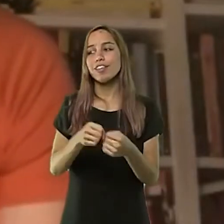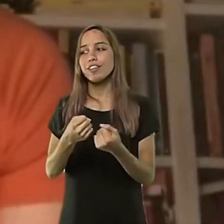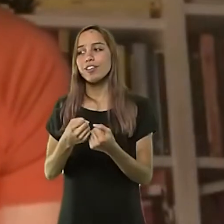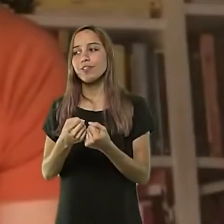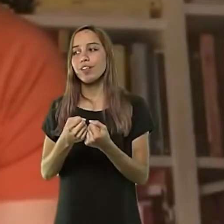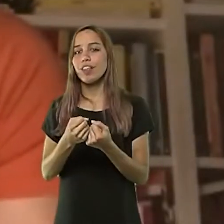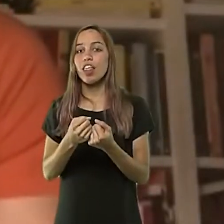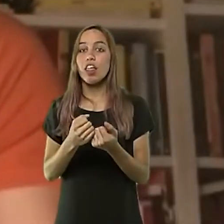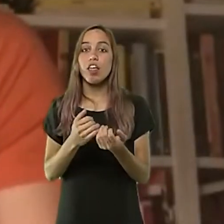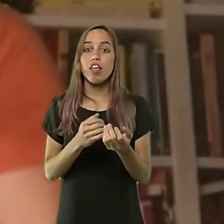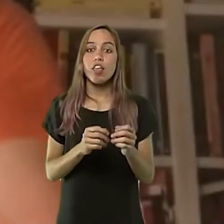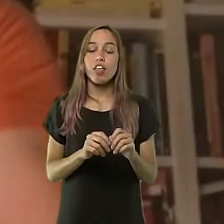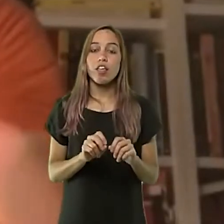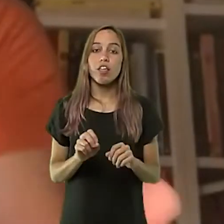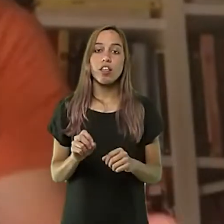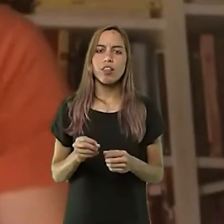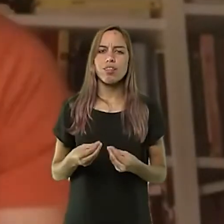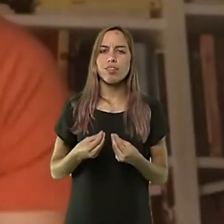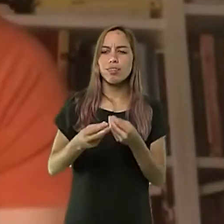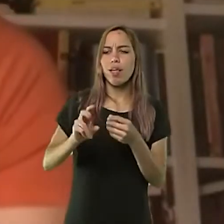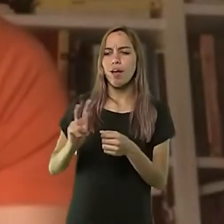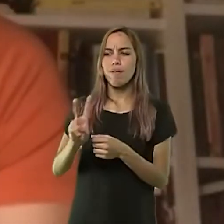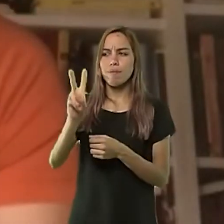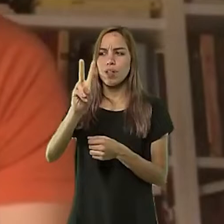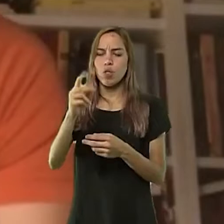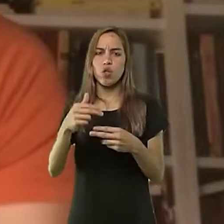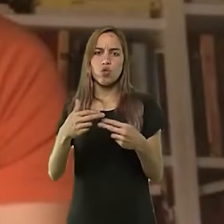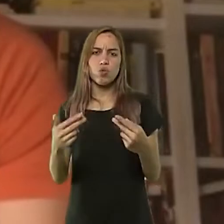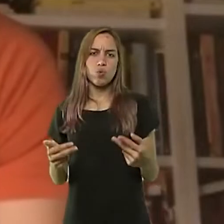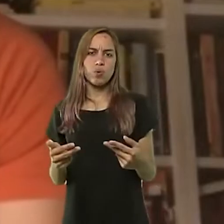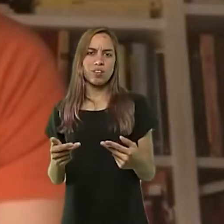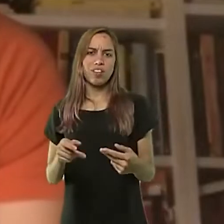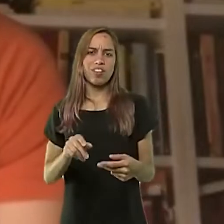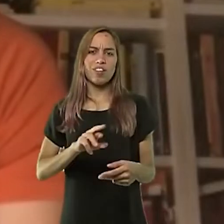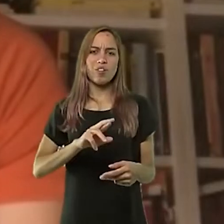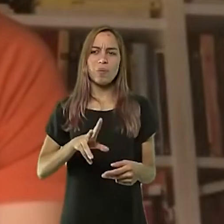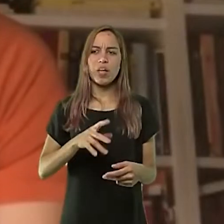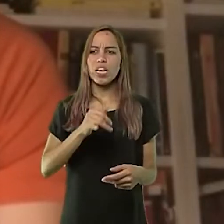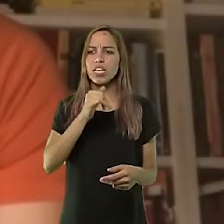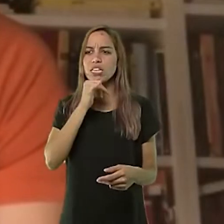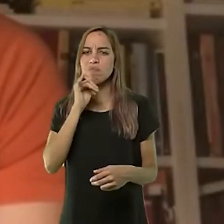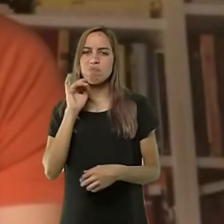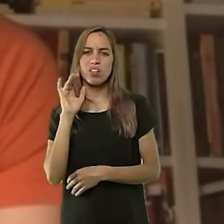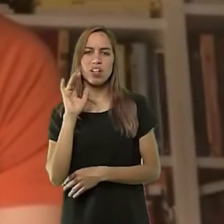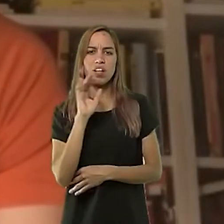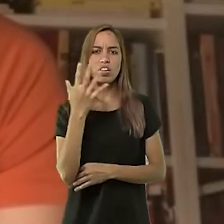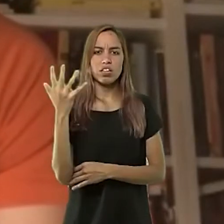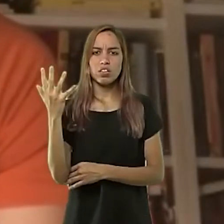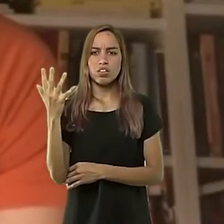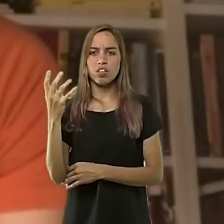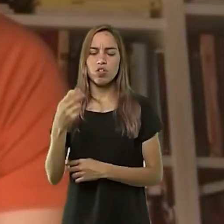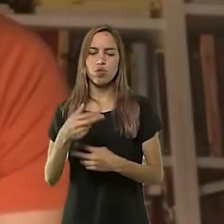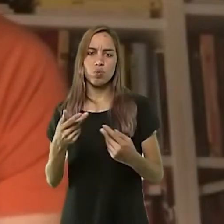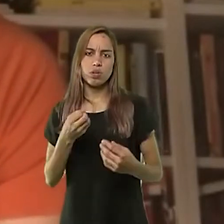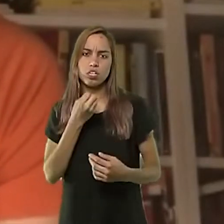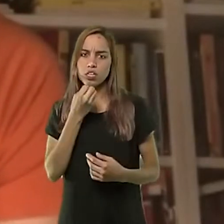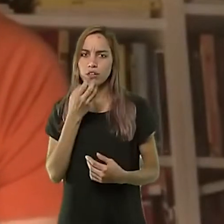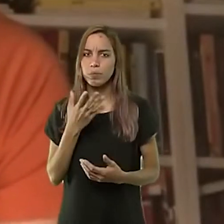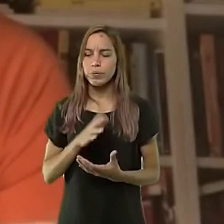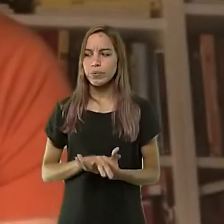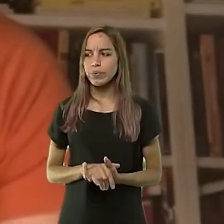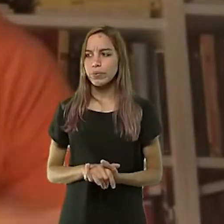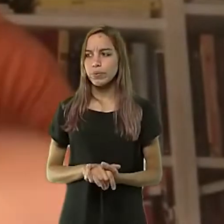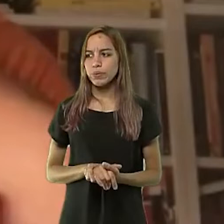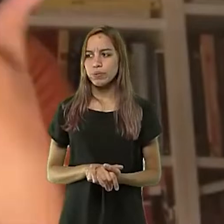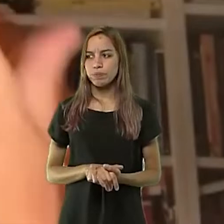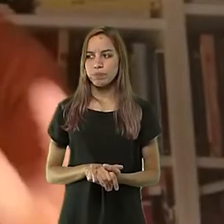económico imediato, sem pensar que não tem que ver com o amanhã, tem que ver com o depois da amanhã e com o depois da manhã